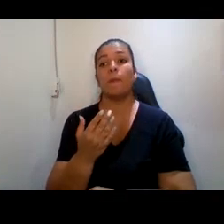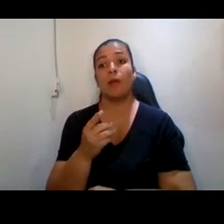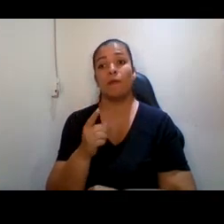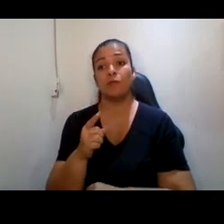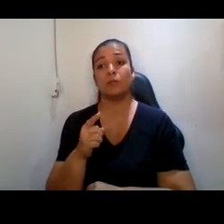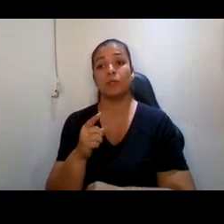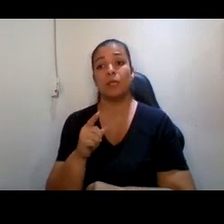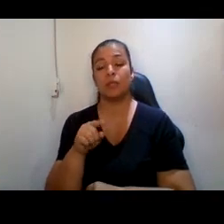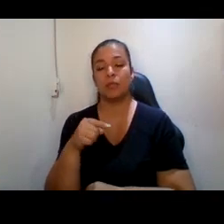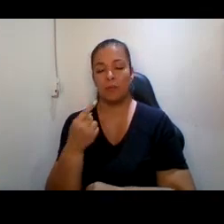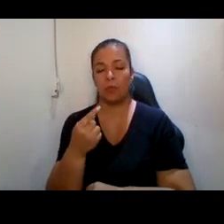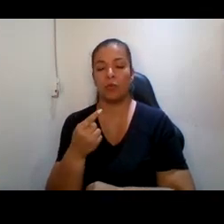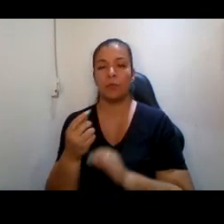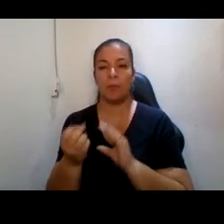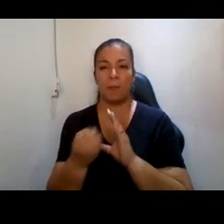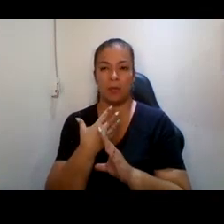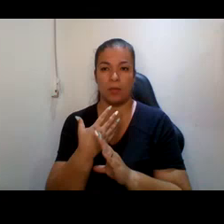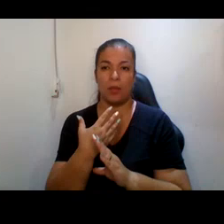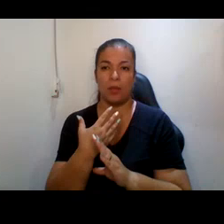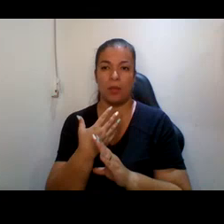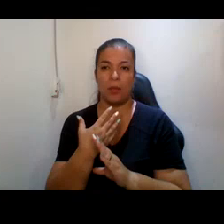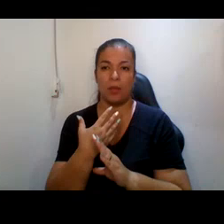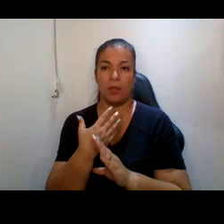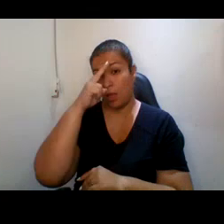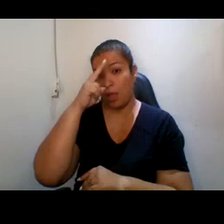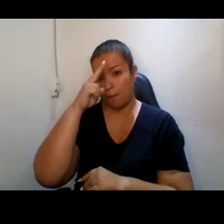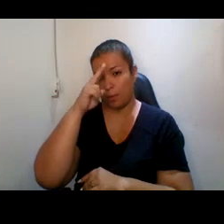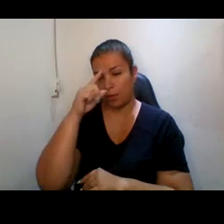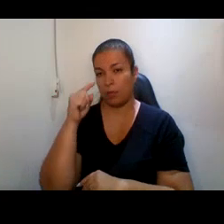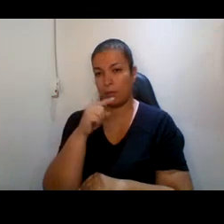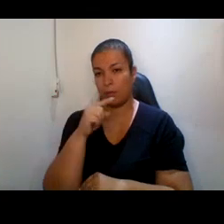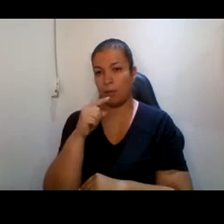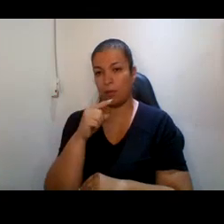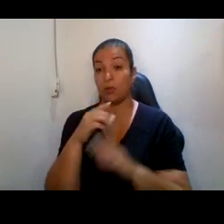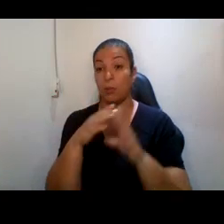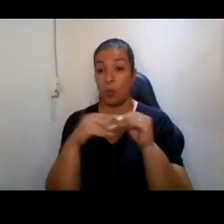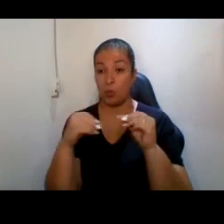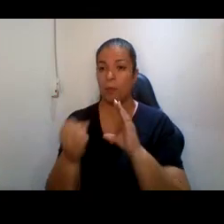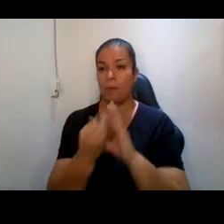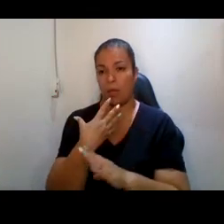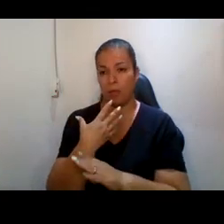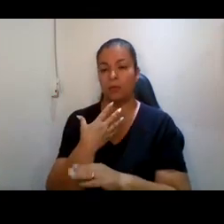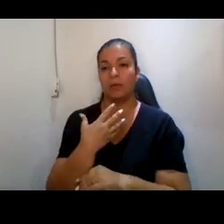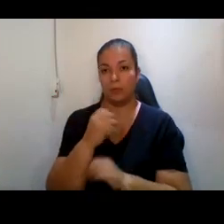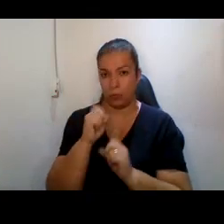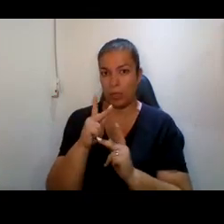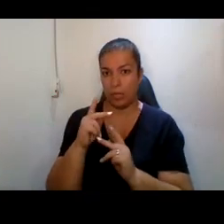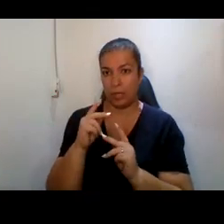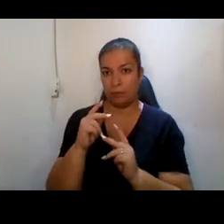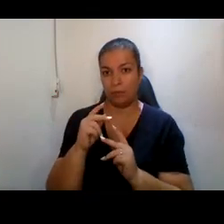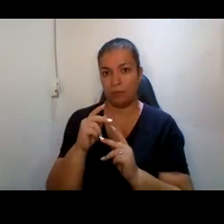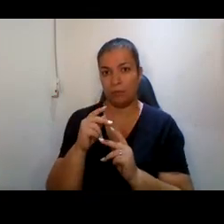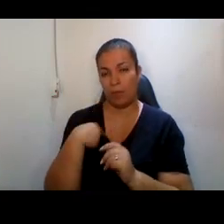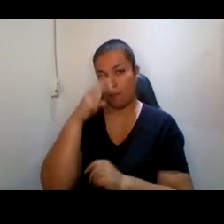mensagem lá me lembrando, lá no Moodle, por favor, pode ser?